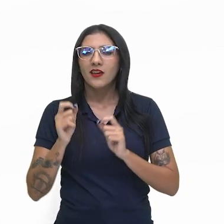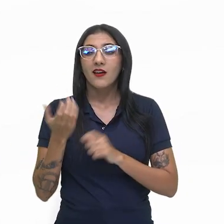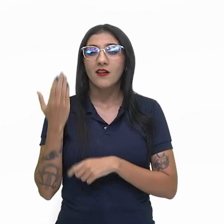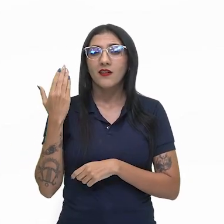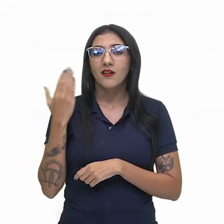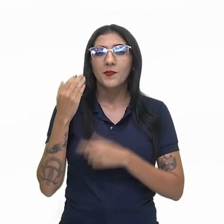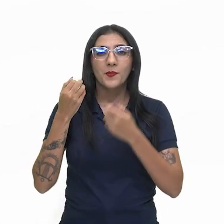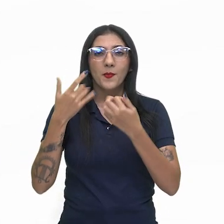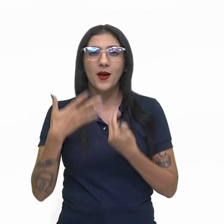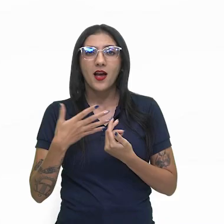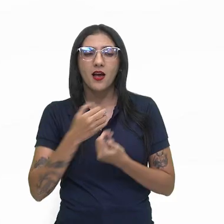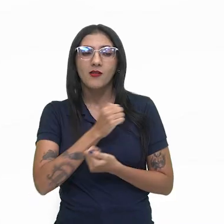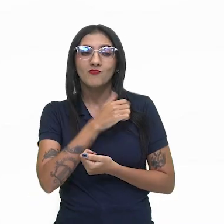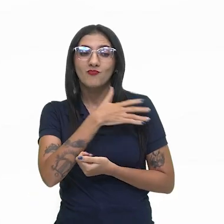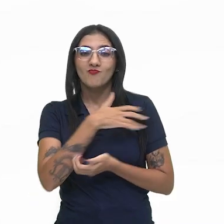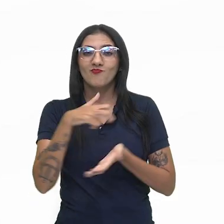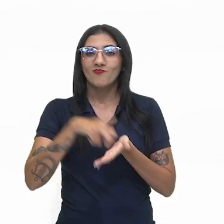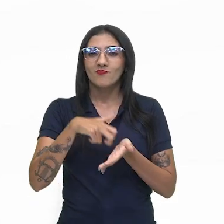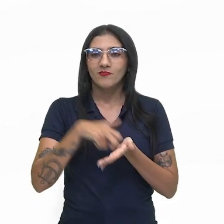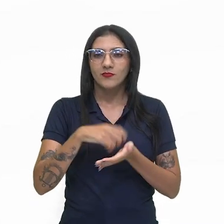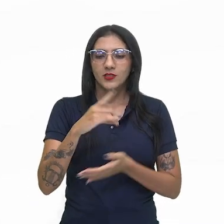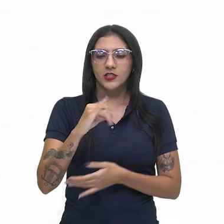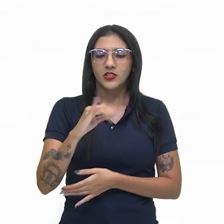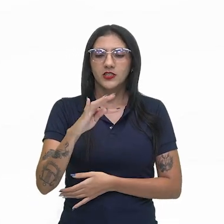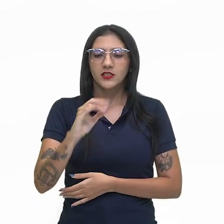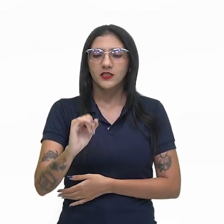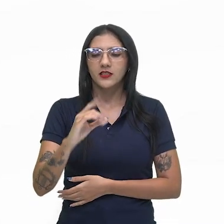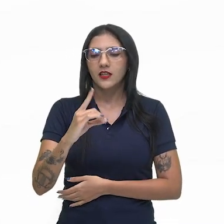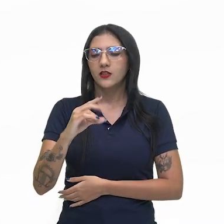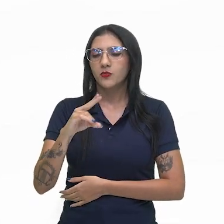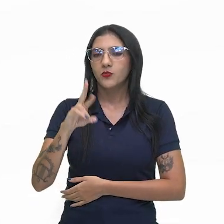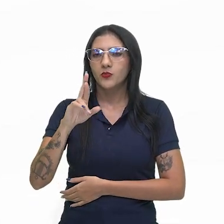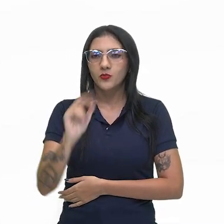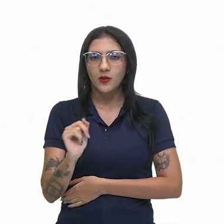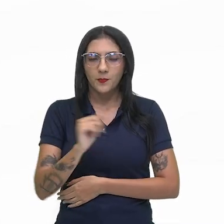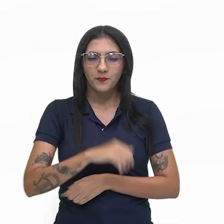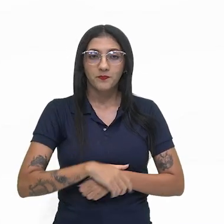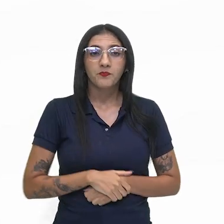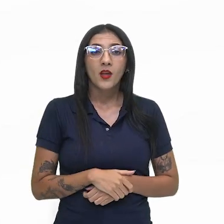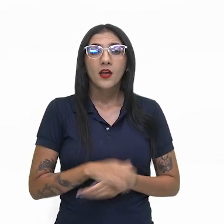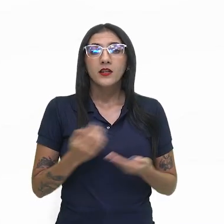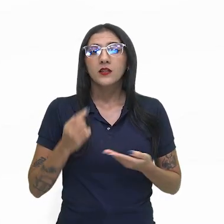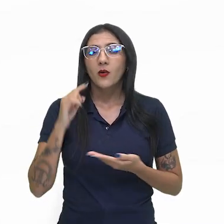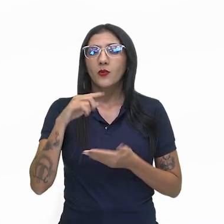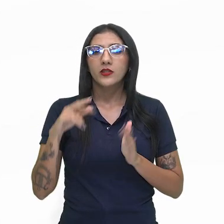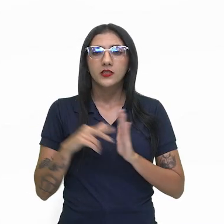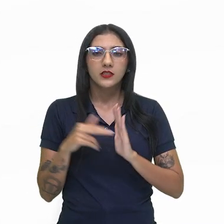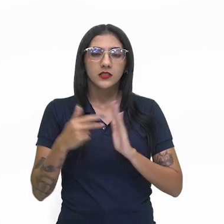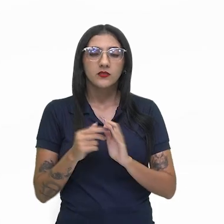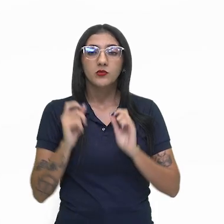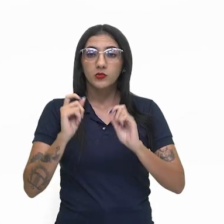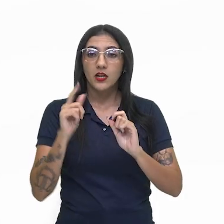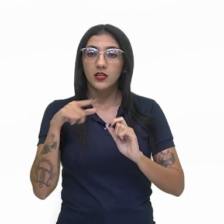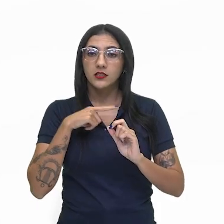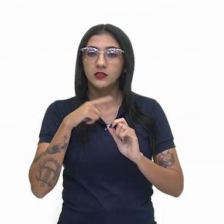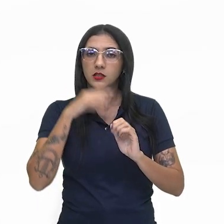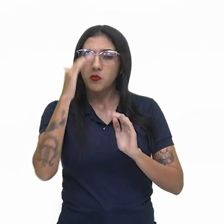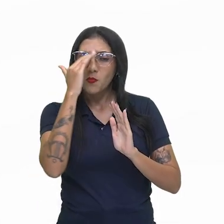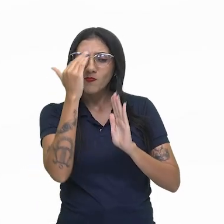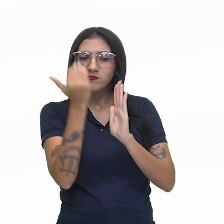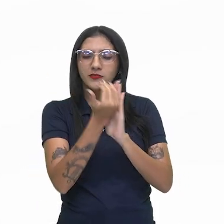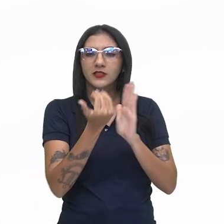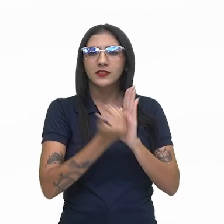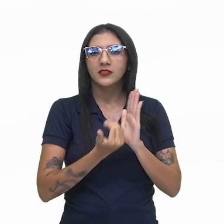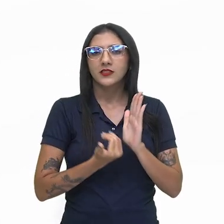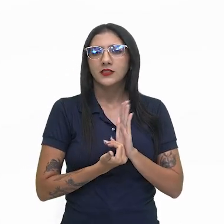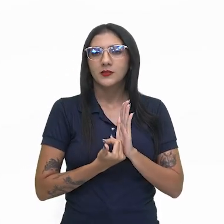agora há pouco. Então, a legitimidade jurídica significa o quê? Que ele segue as regras do jogo,